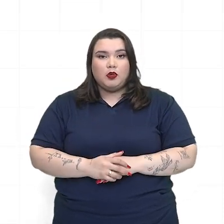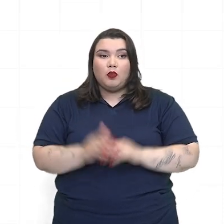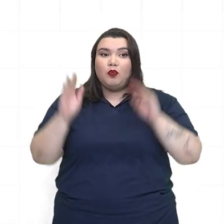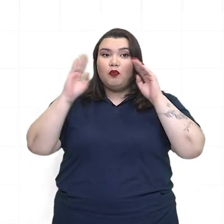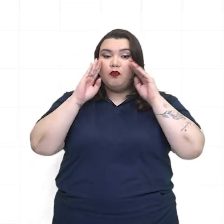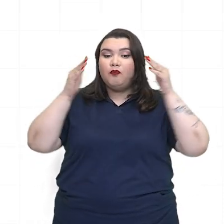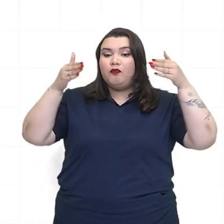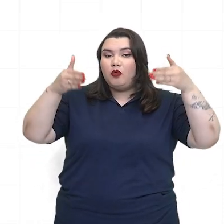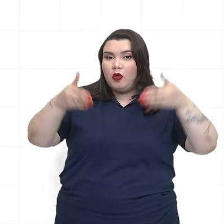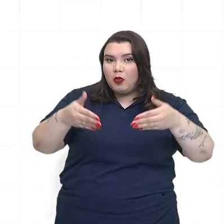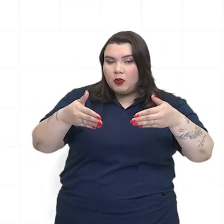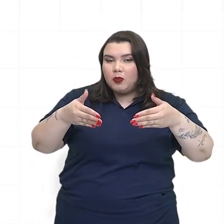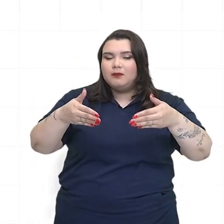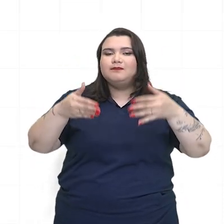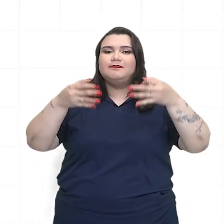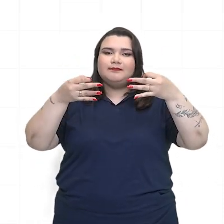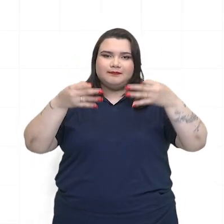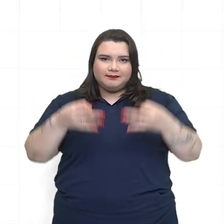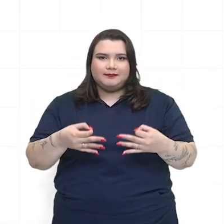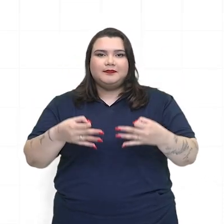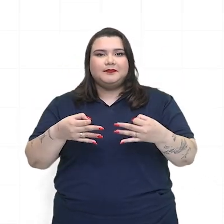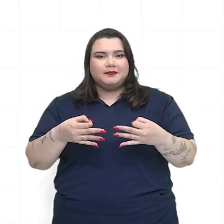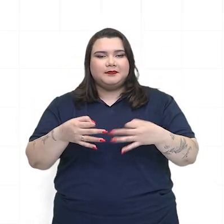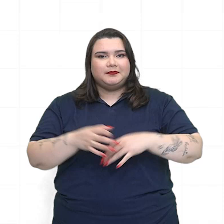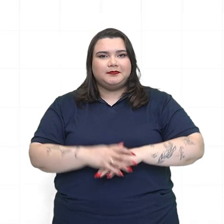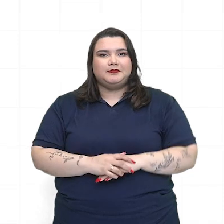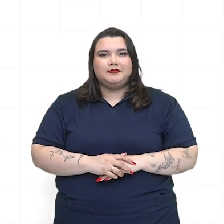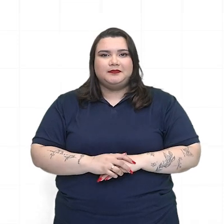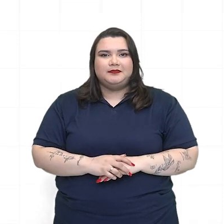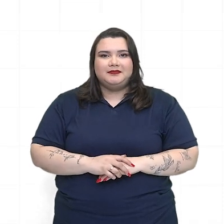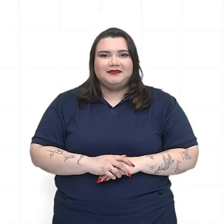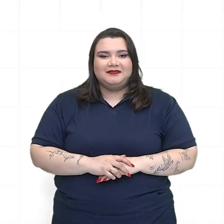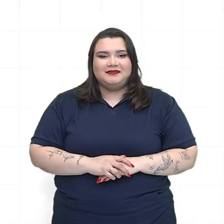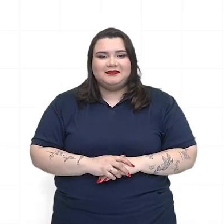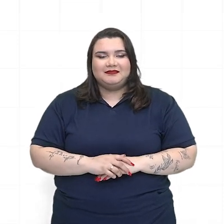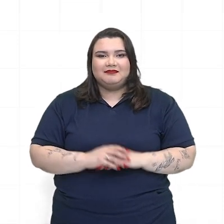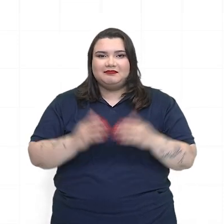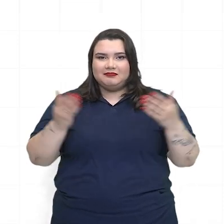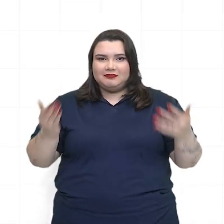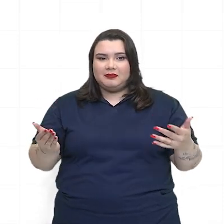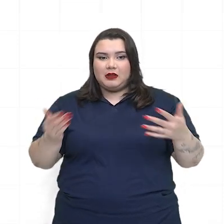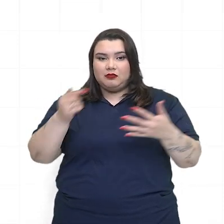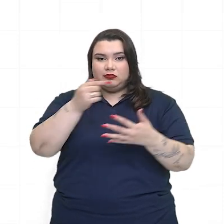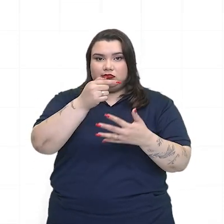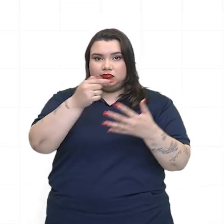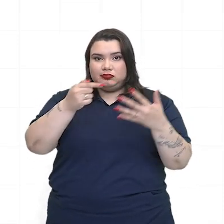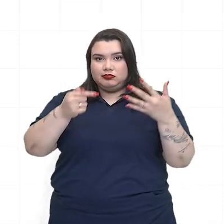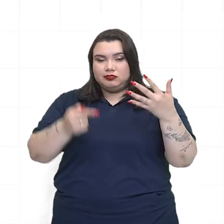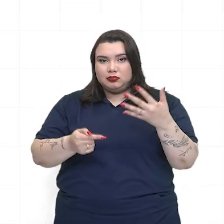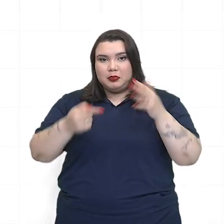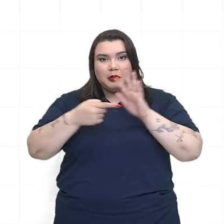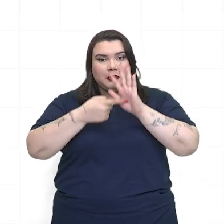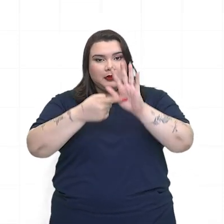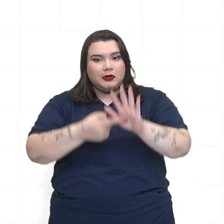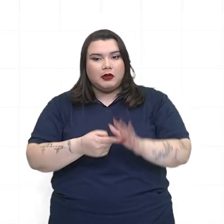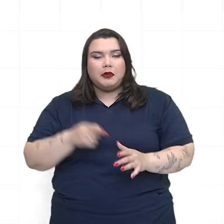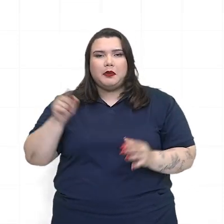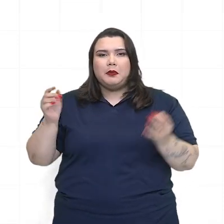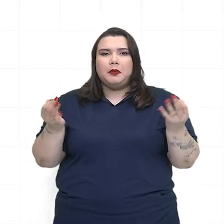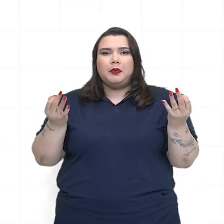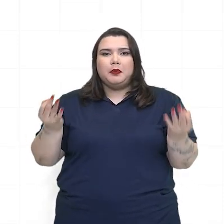correta e a concentração correta. Nesses ensinamentos, Buda